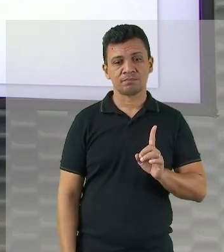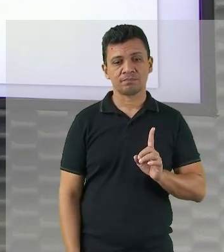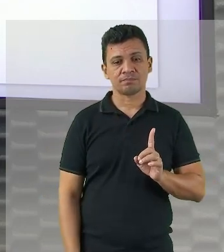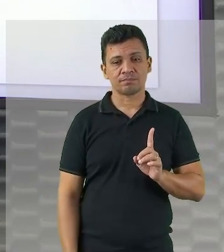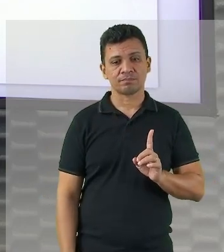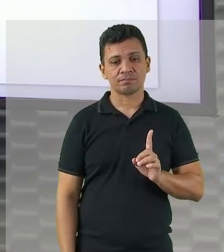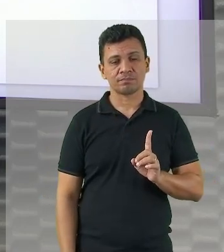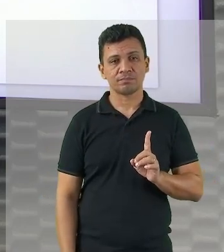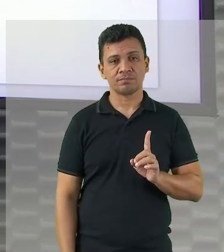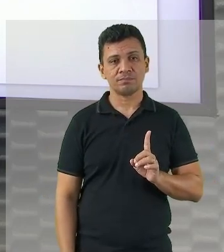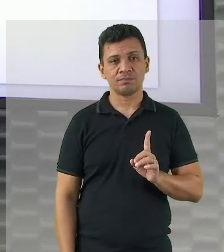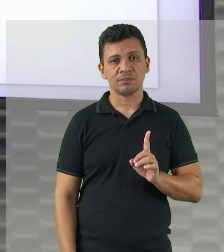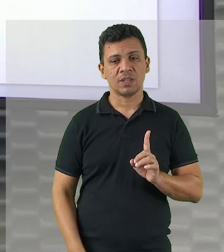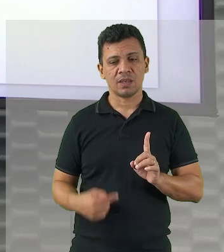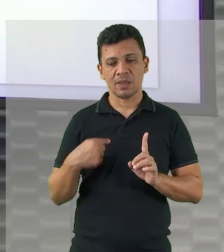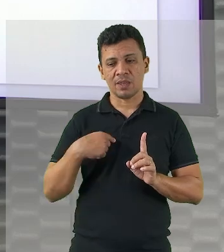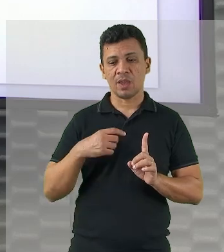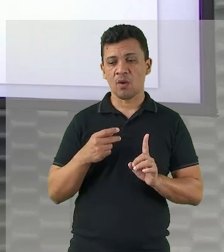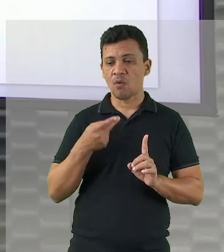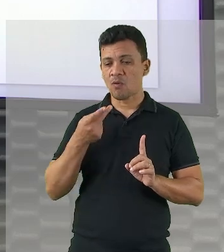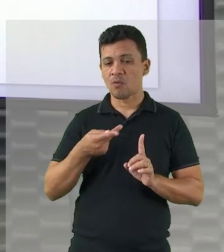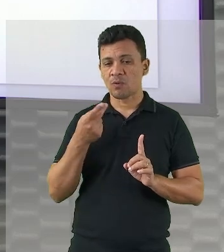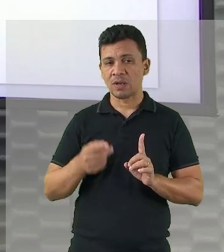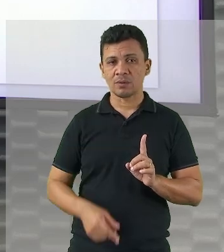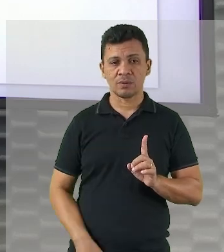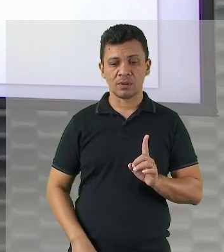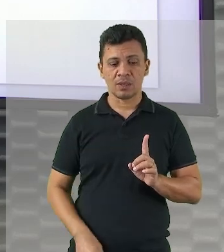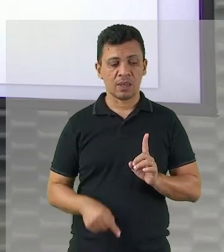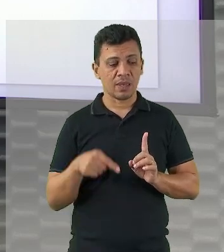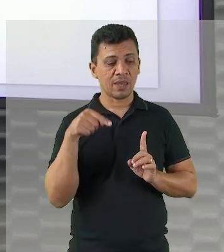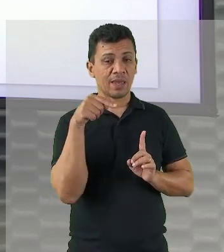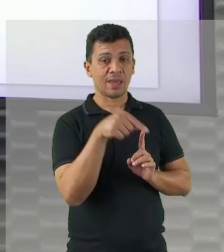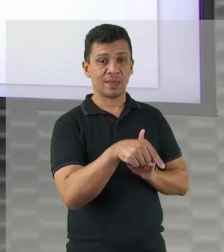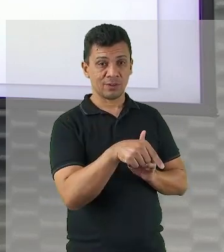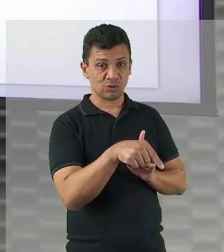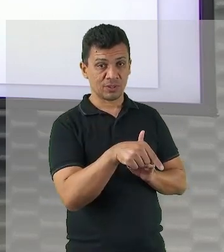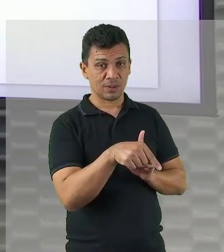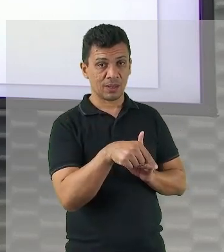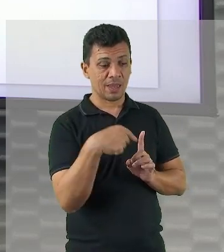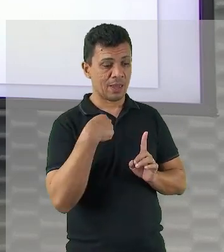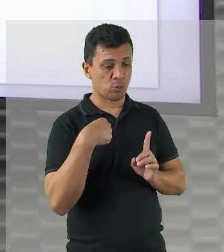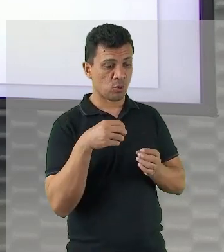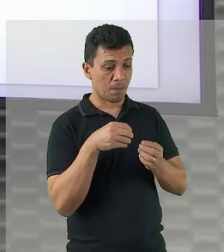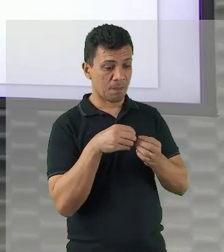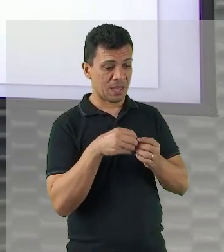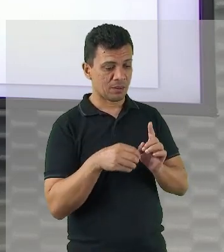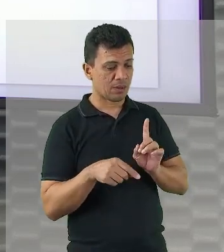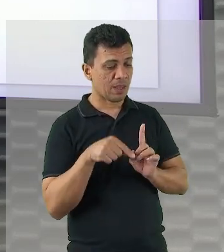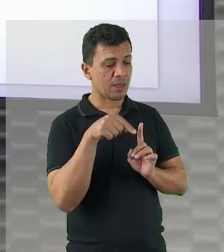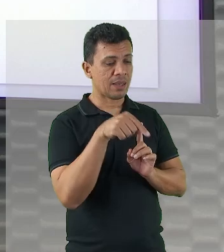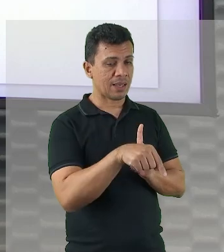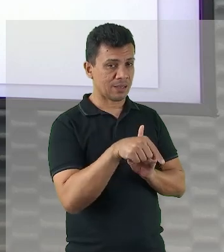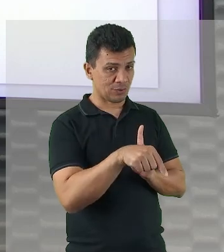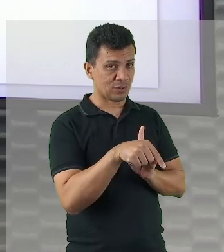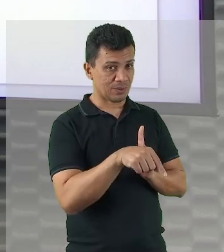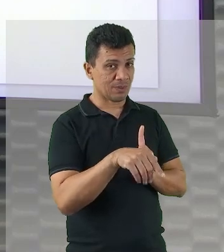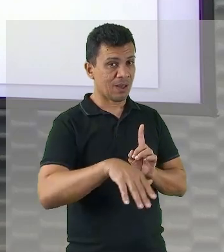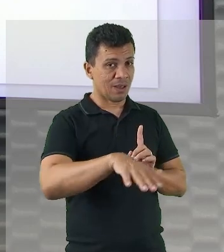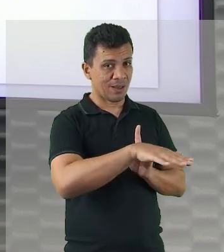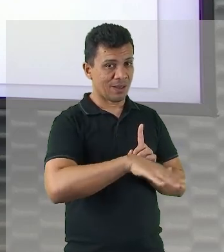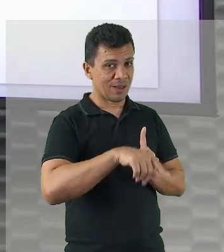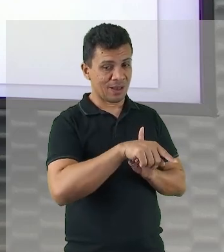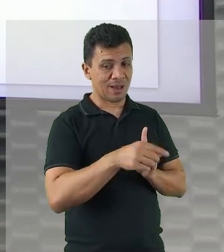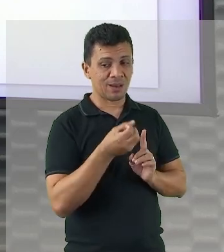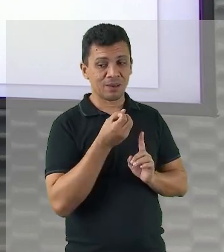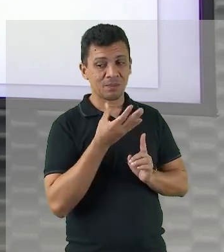the reception, esta é a recepção. É porque eu estou perto desse lugar. Para dar um exemplo para